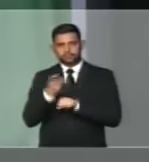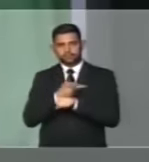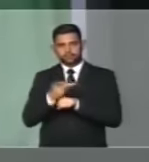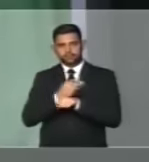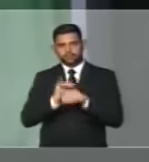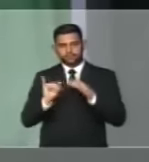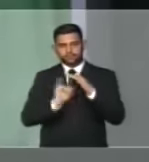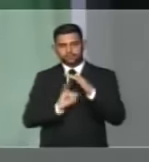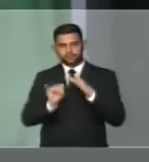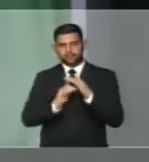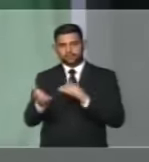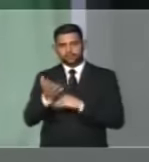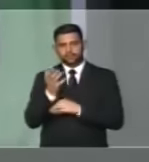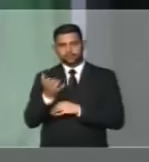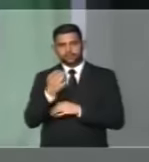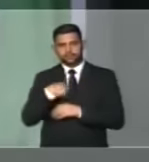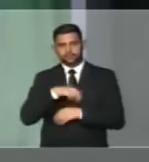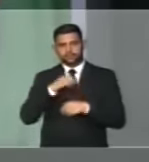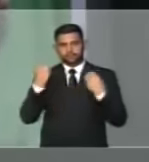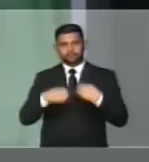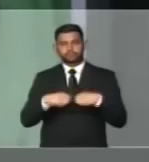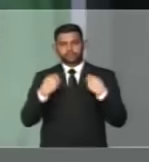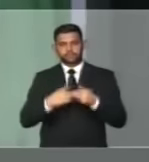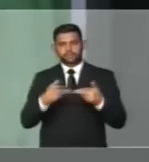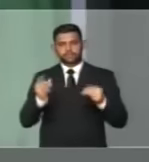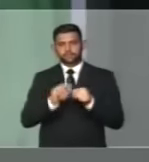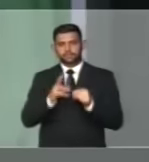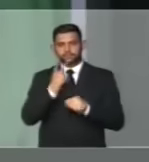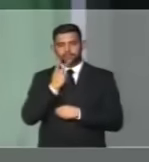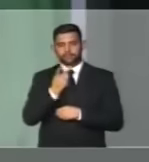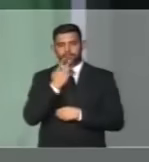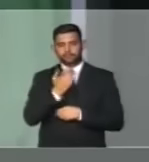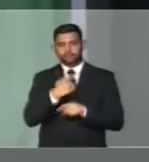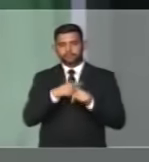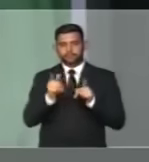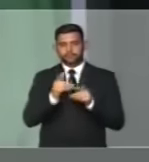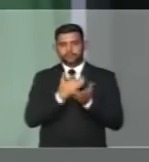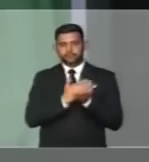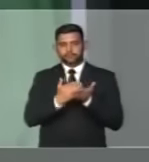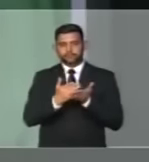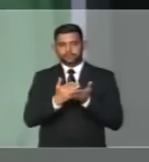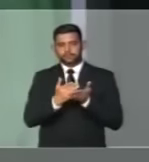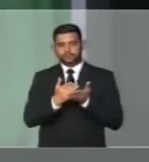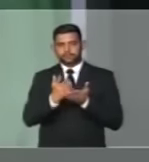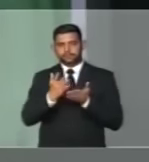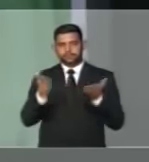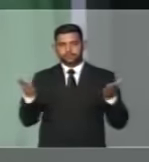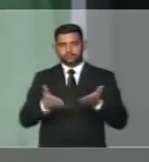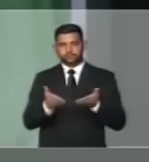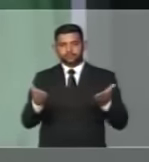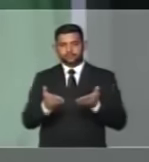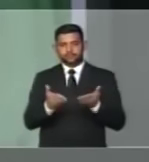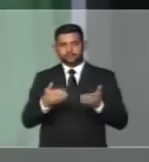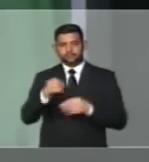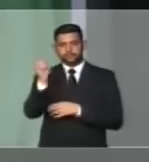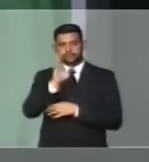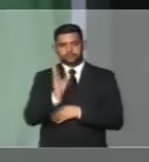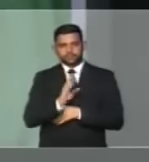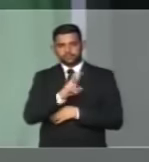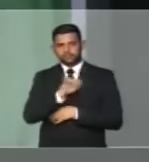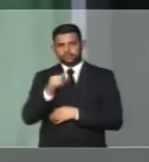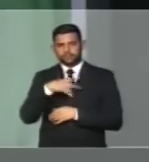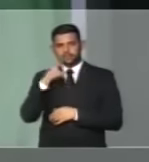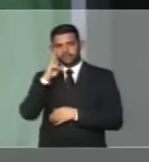as instituições que queiram e precisem falar. Mas a partir de agora, o Brasil